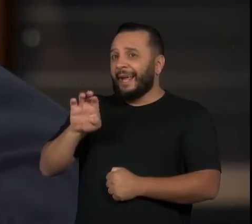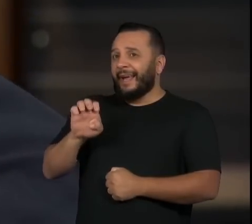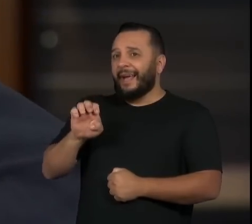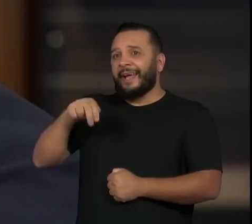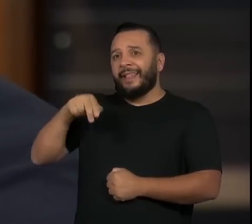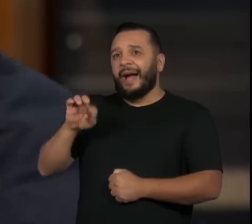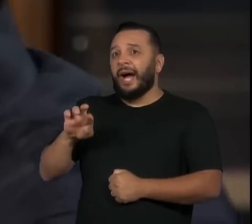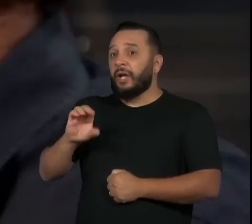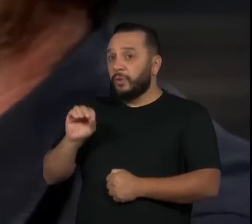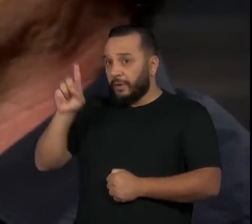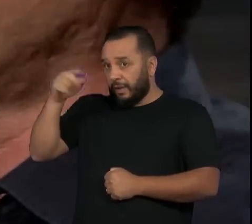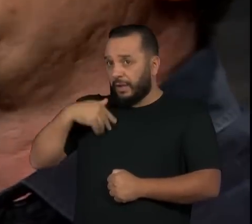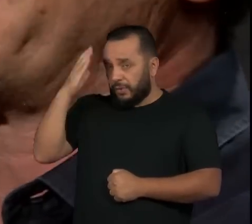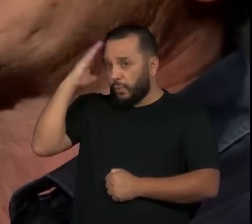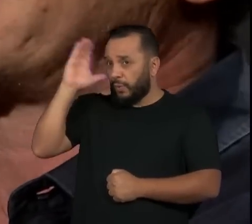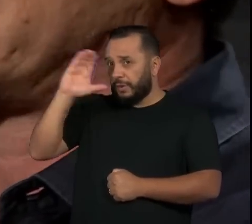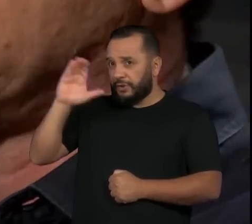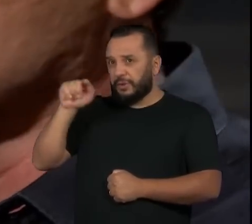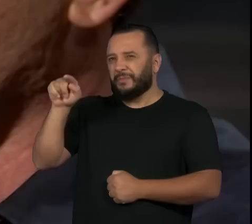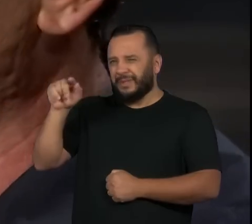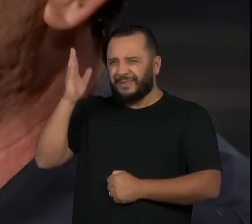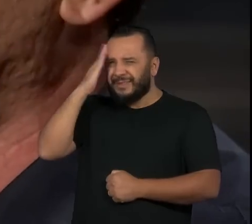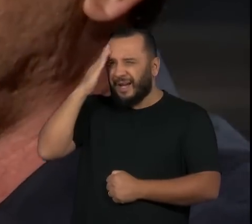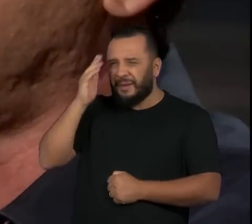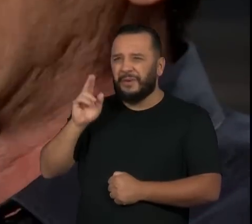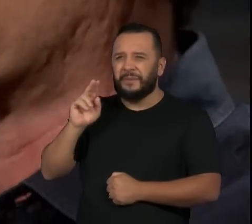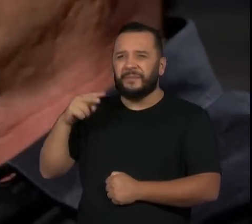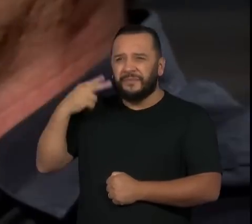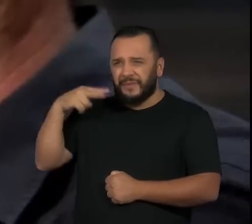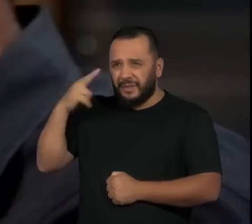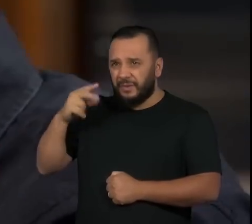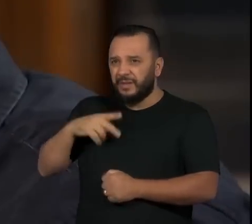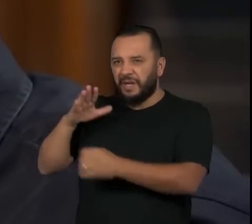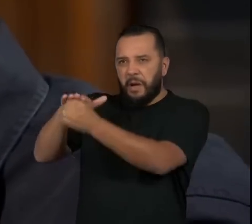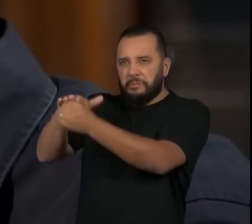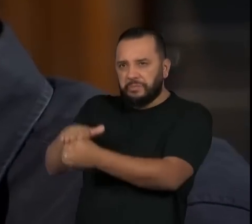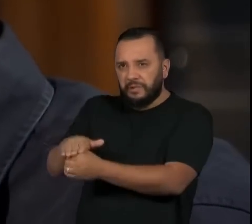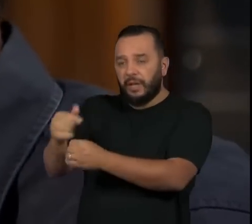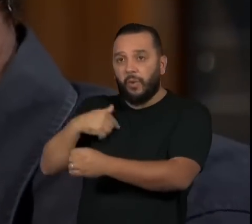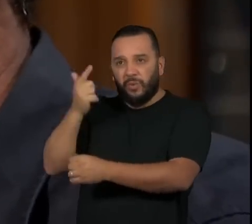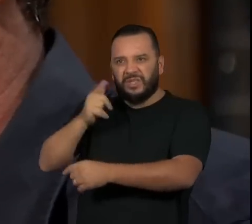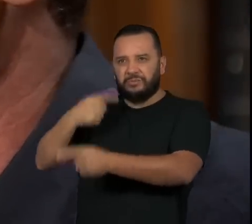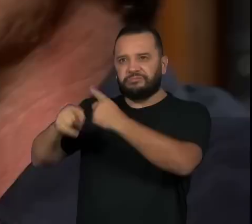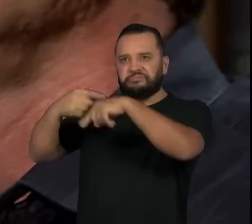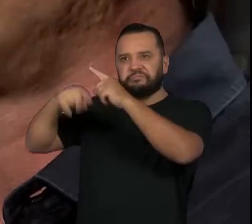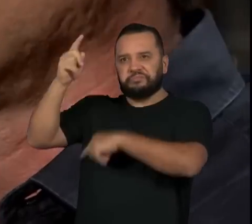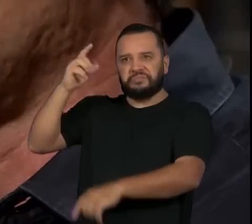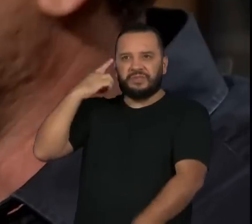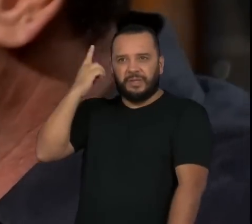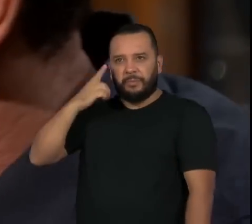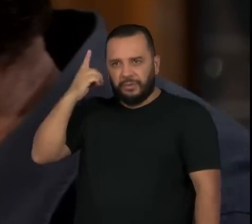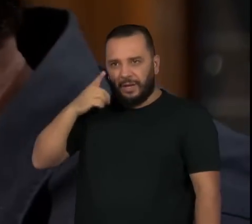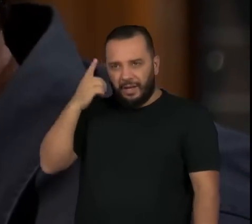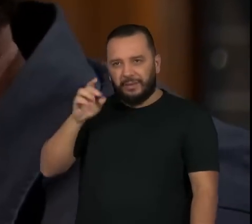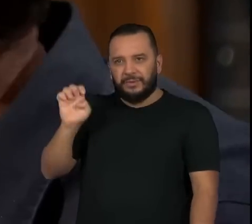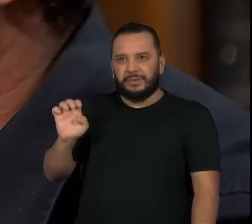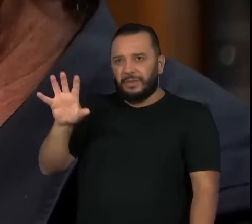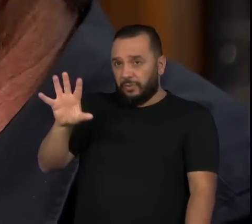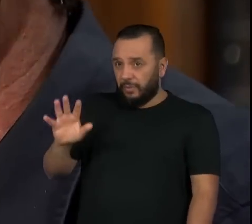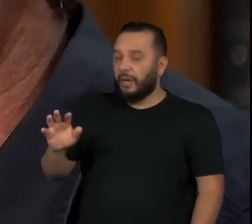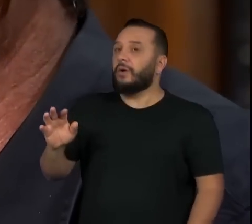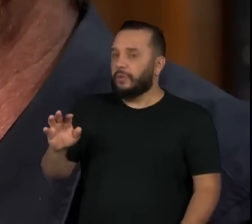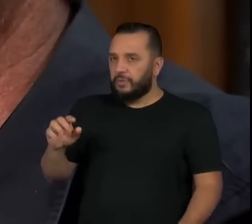de Curitiba, que foi perseguido e, enfim, agora virou deputado estadual. Vamos fazer